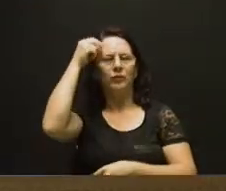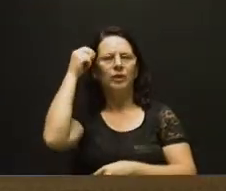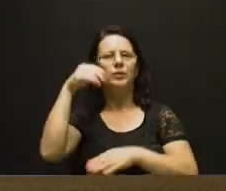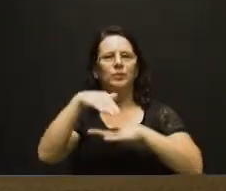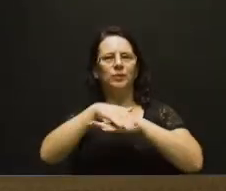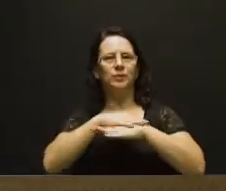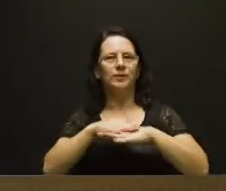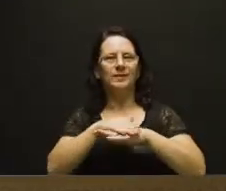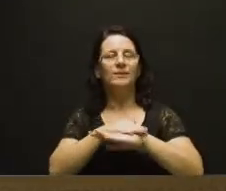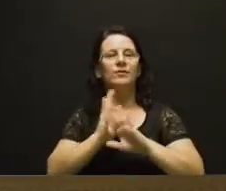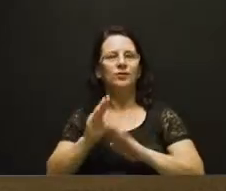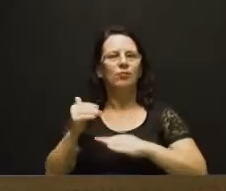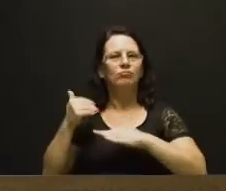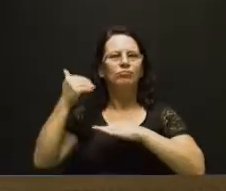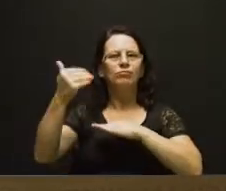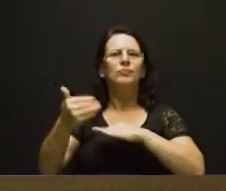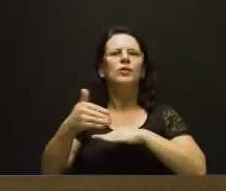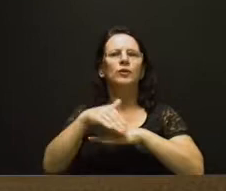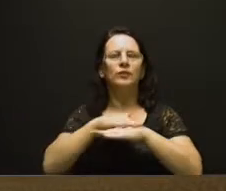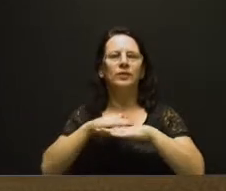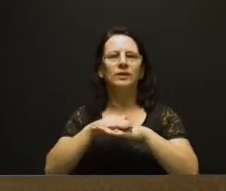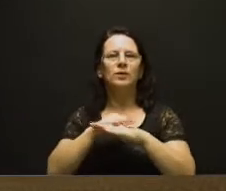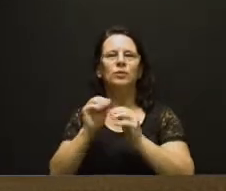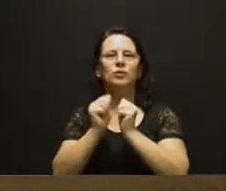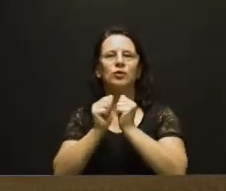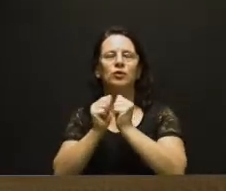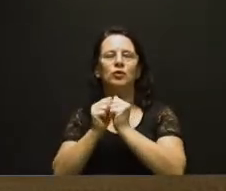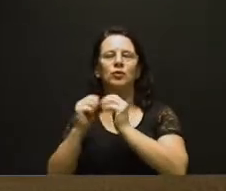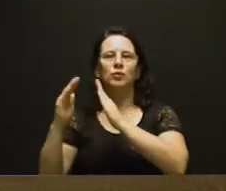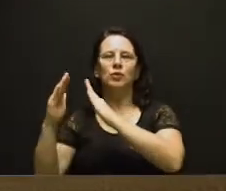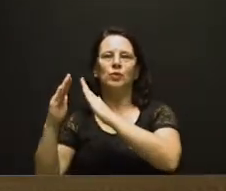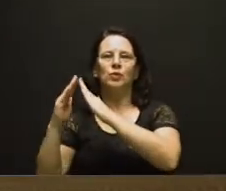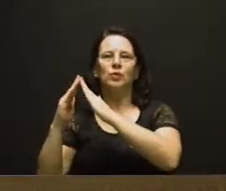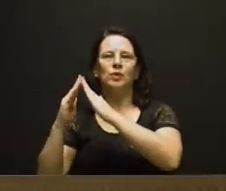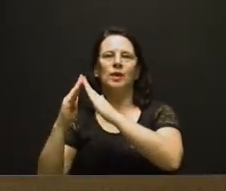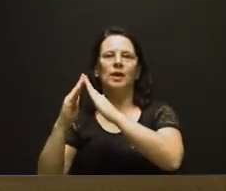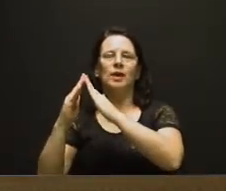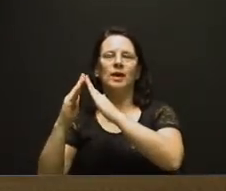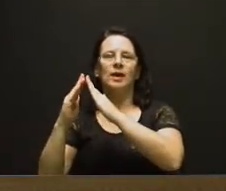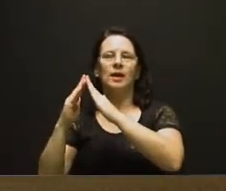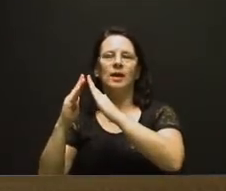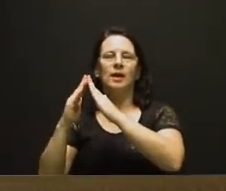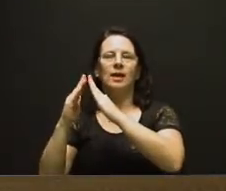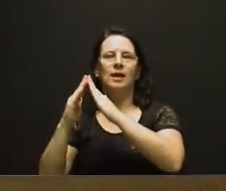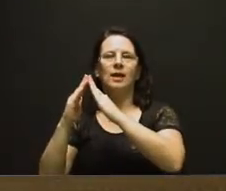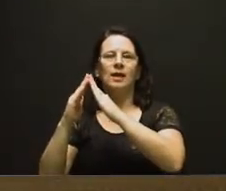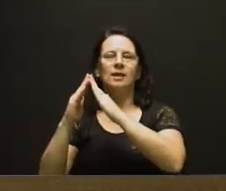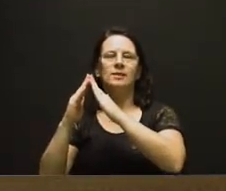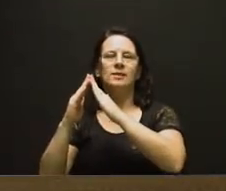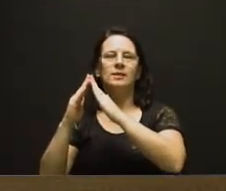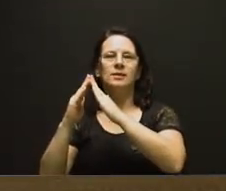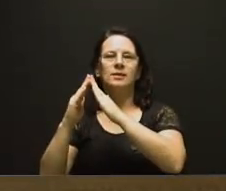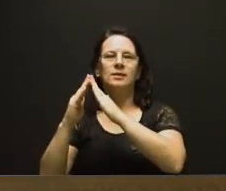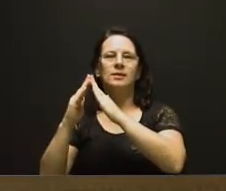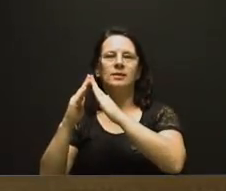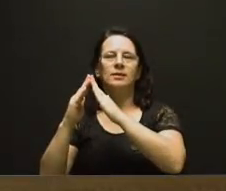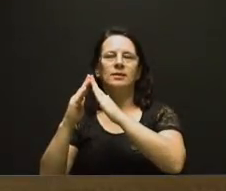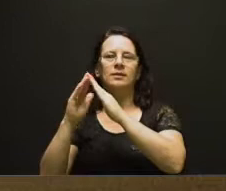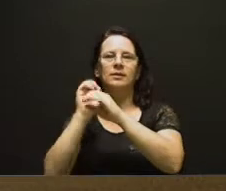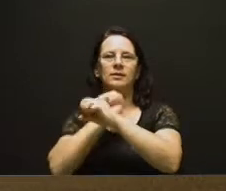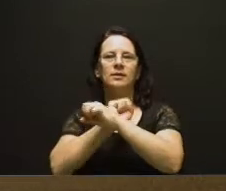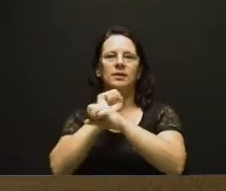estágio avançado estamos na casa do lado da casa da esperança que o proprietário tem interesse em vender nós estamos pensando em